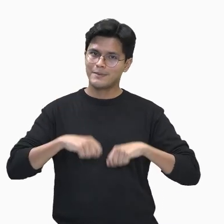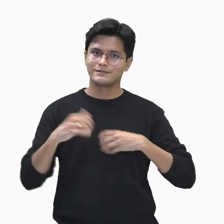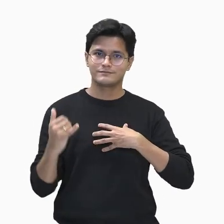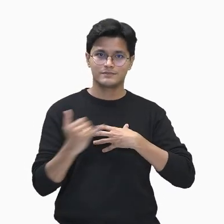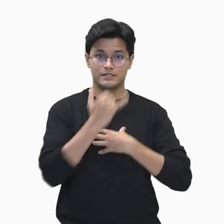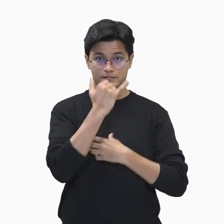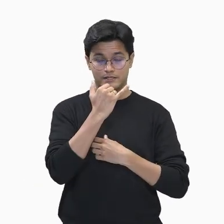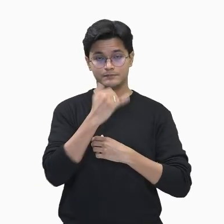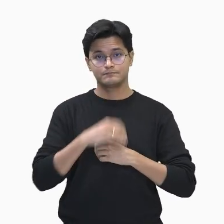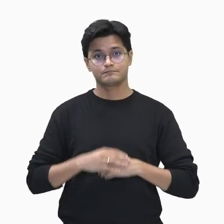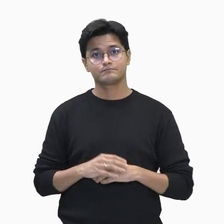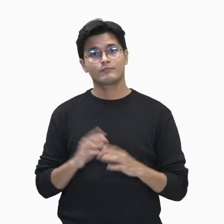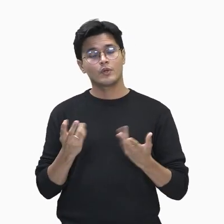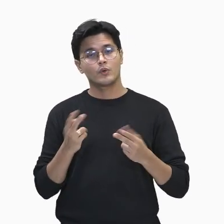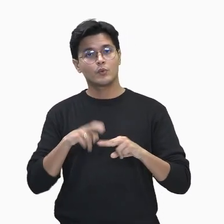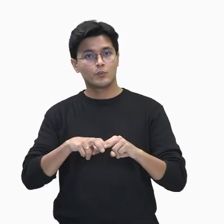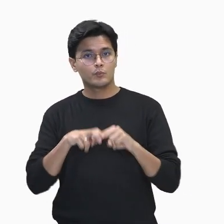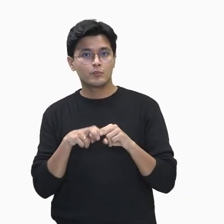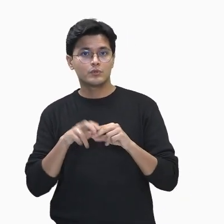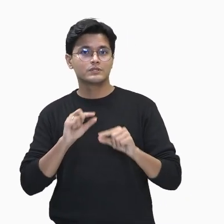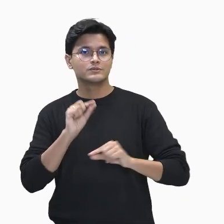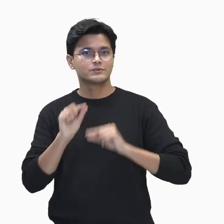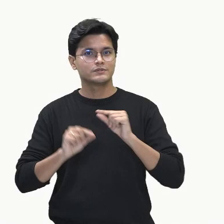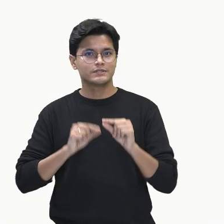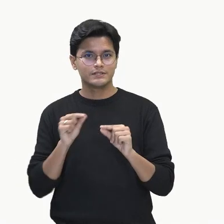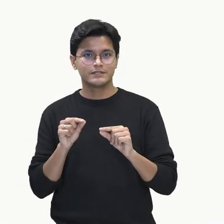Enganosos. E por esse motivo eles são o quê?